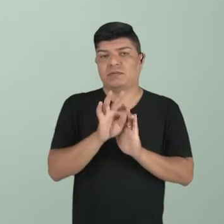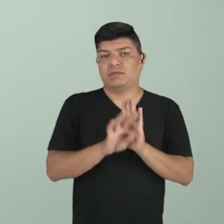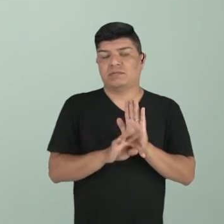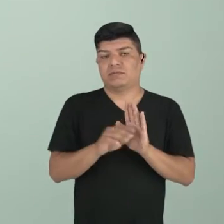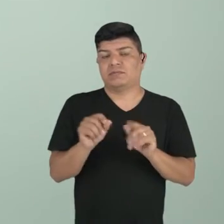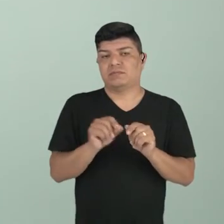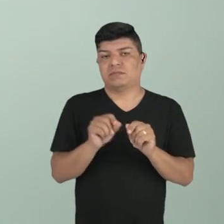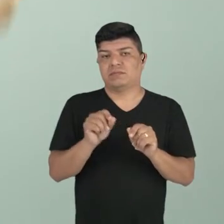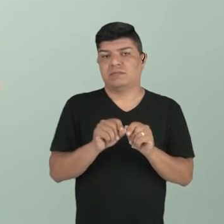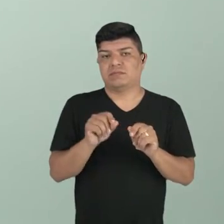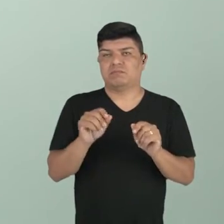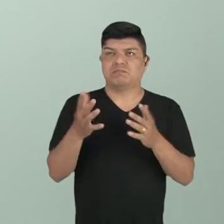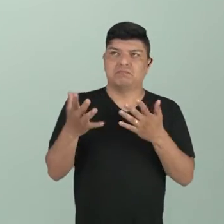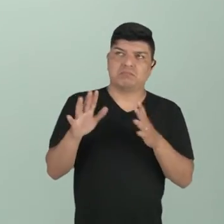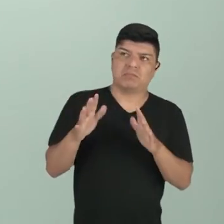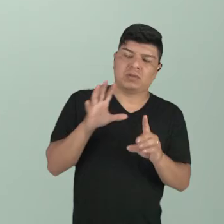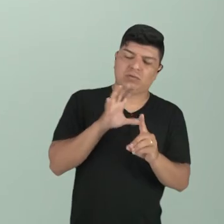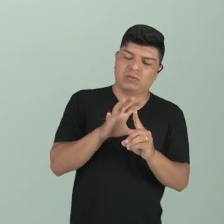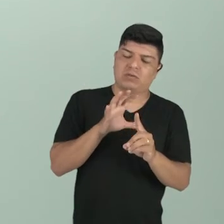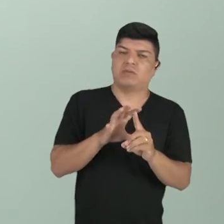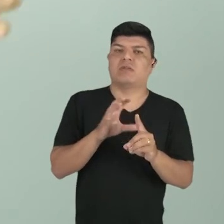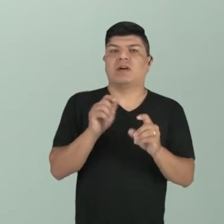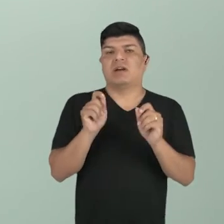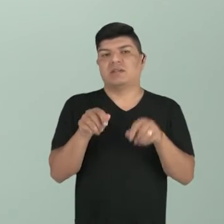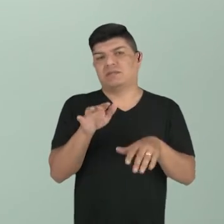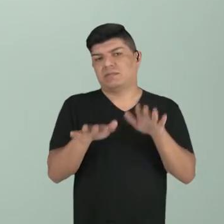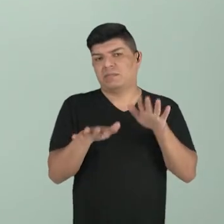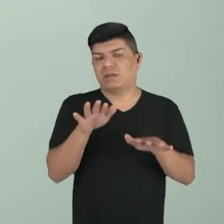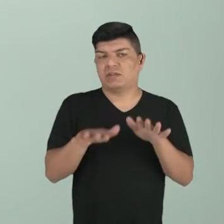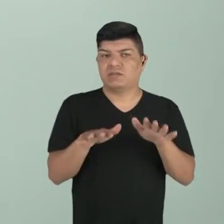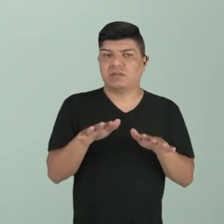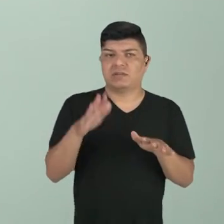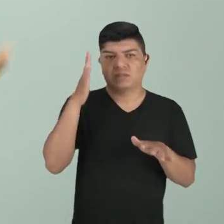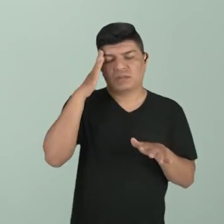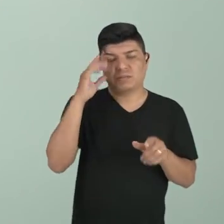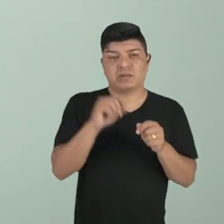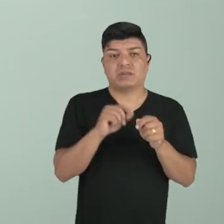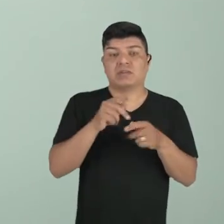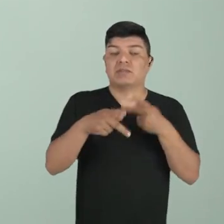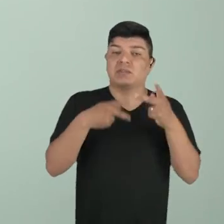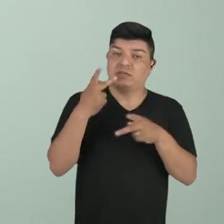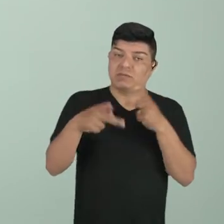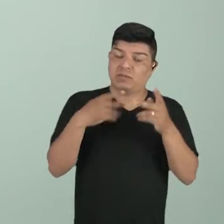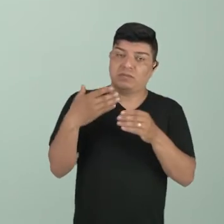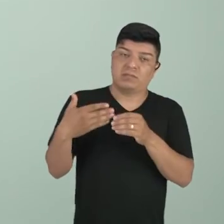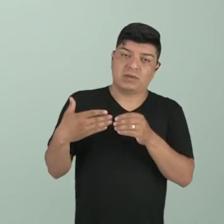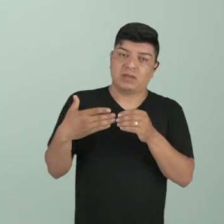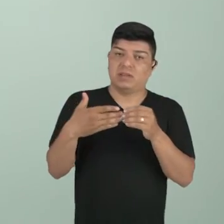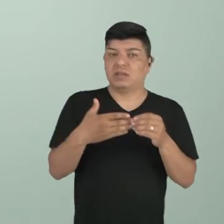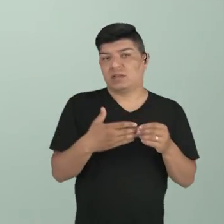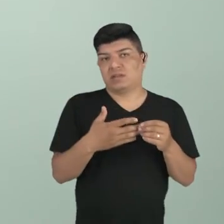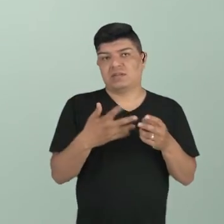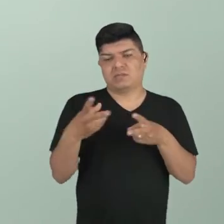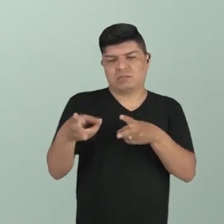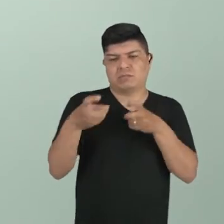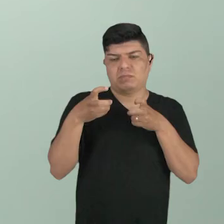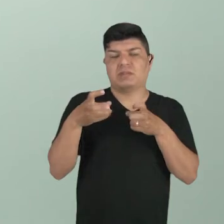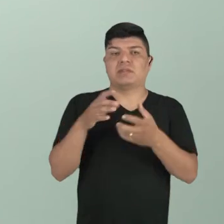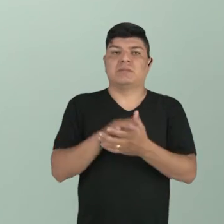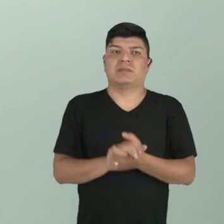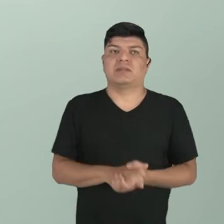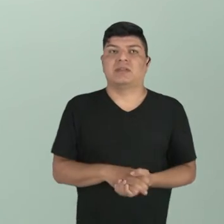que servem para te dar um norte, para você saber mais ou menos o que você vai falar, para te trazer uma